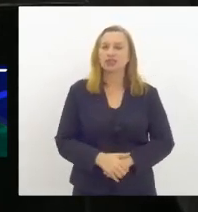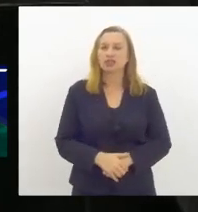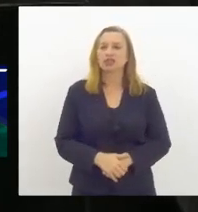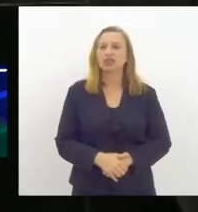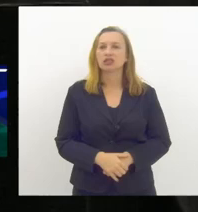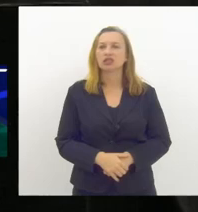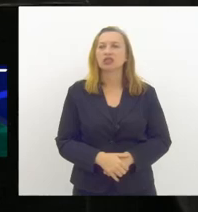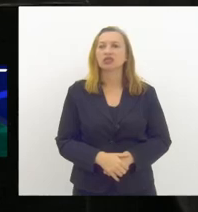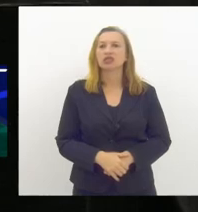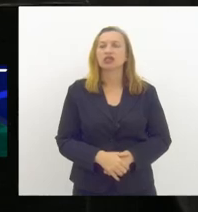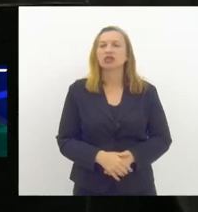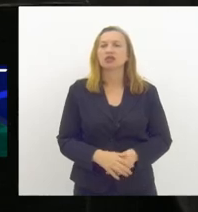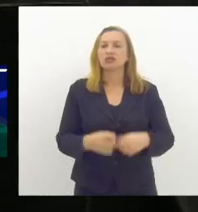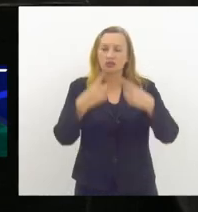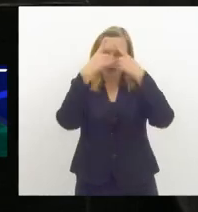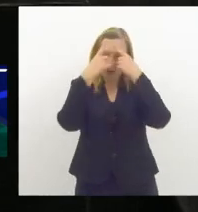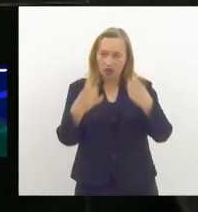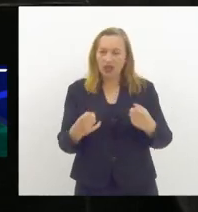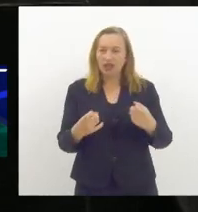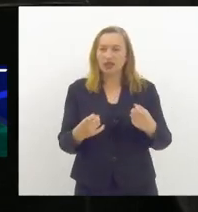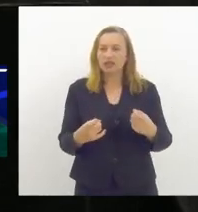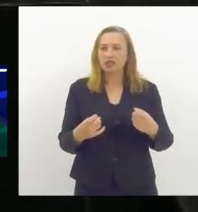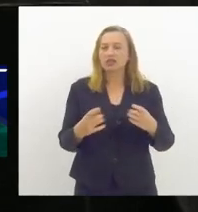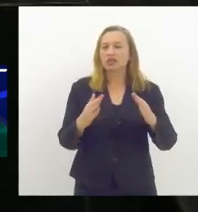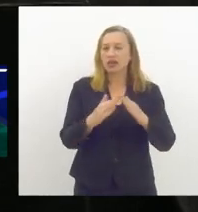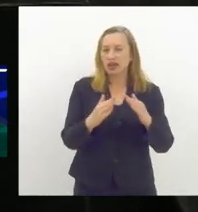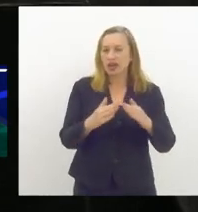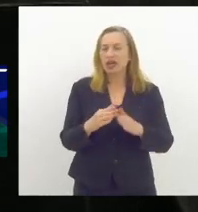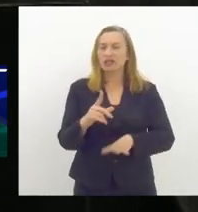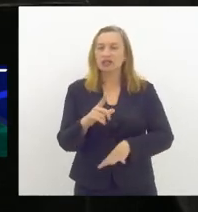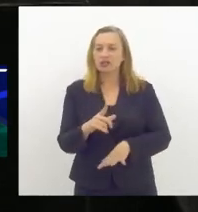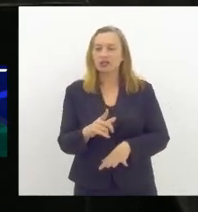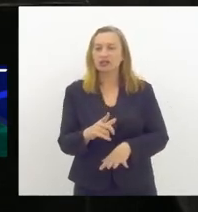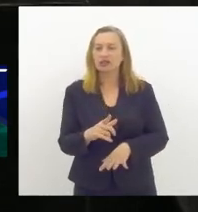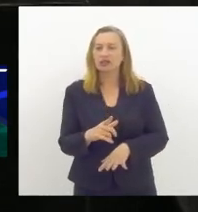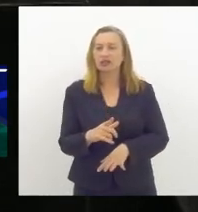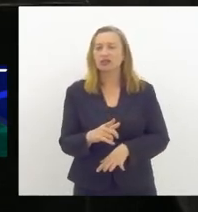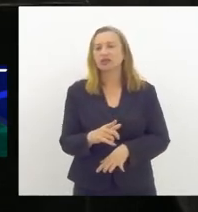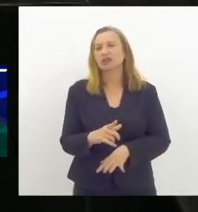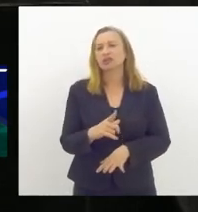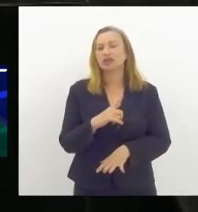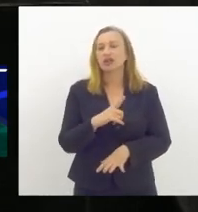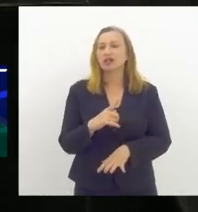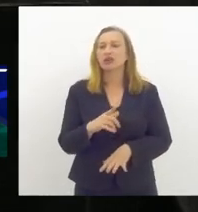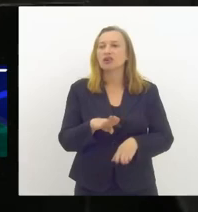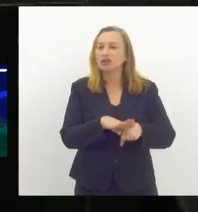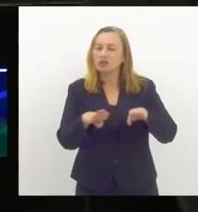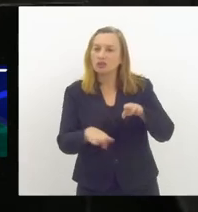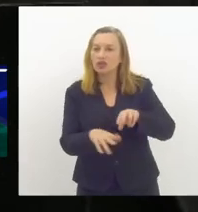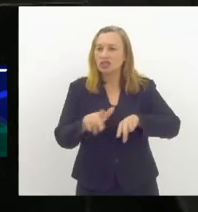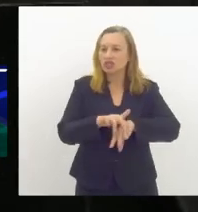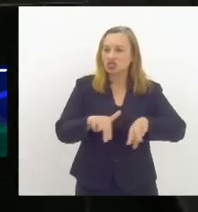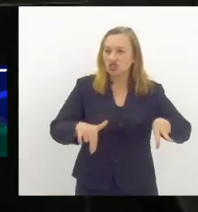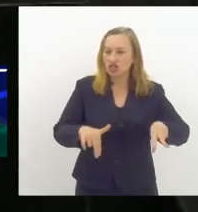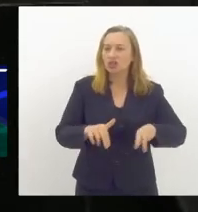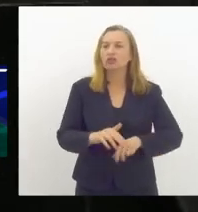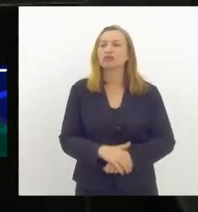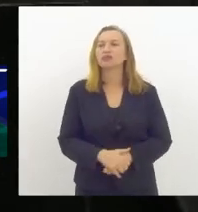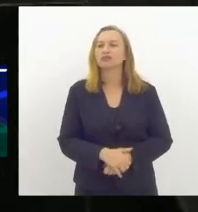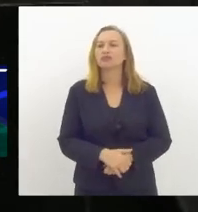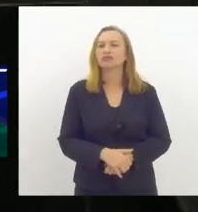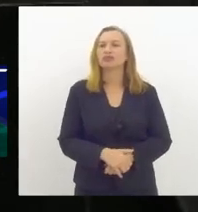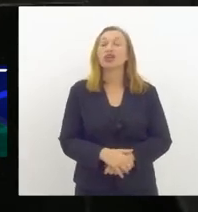de violência doméstica e para falar sobre o tema de desigualdade de gênero